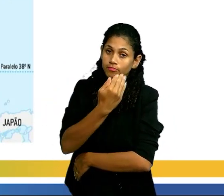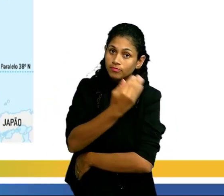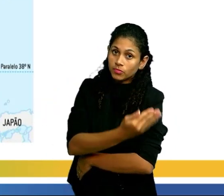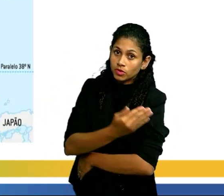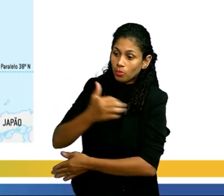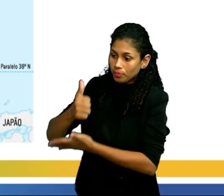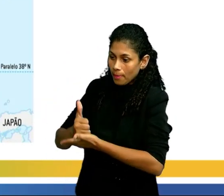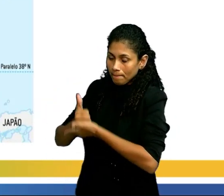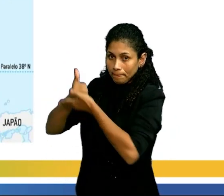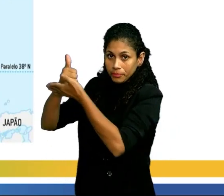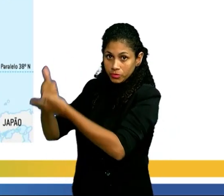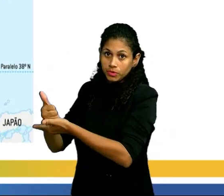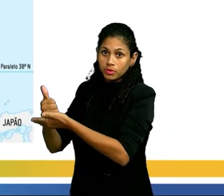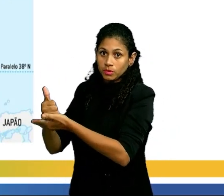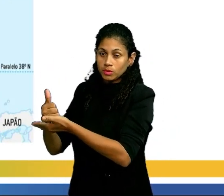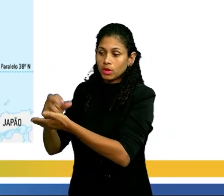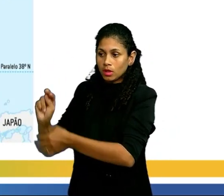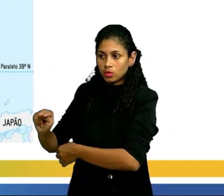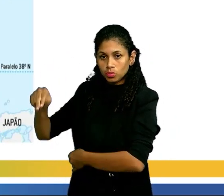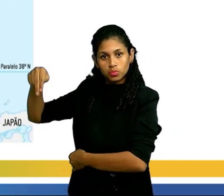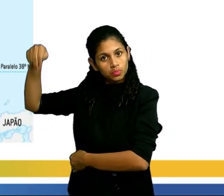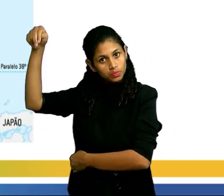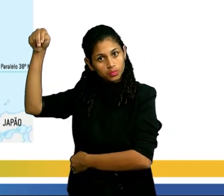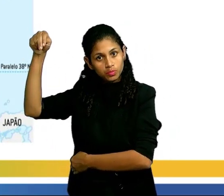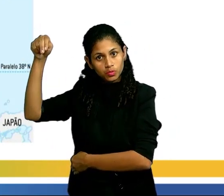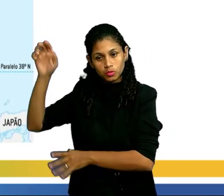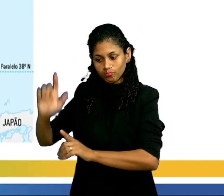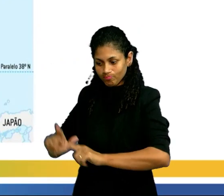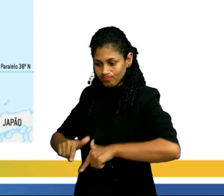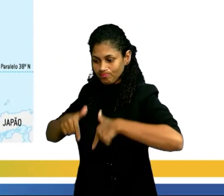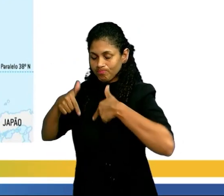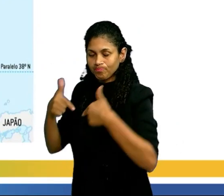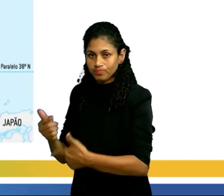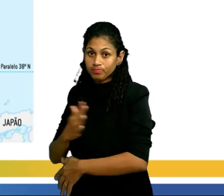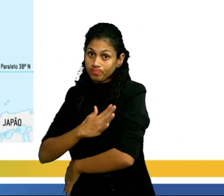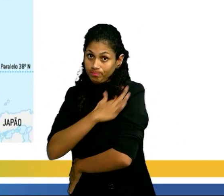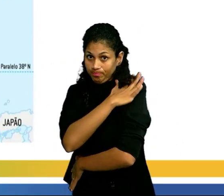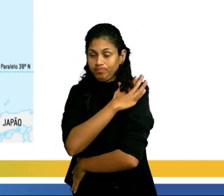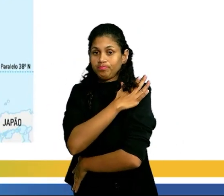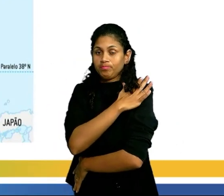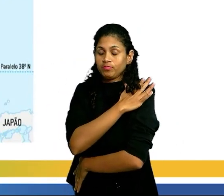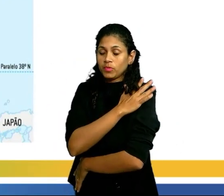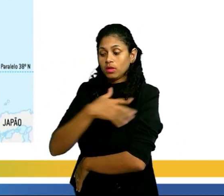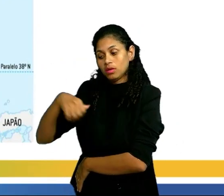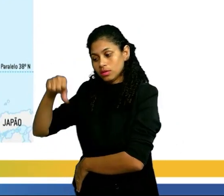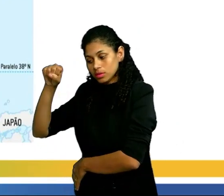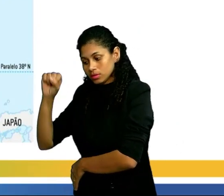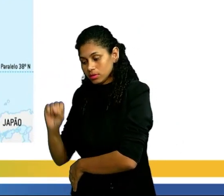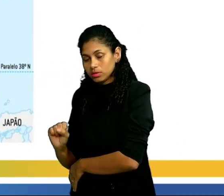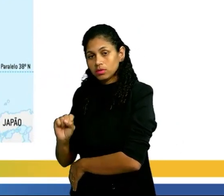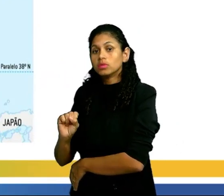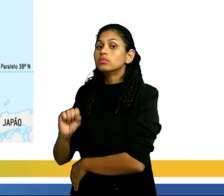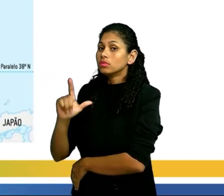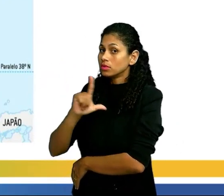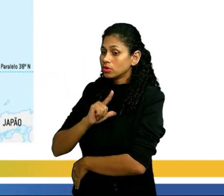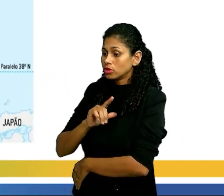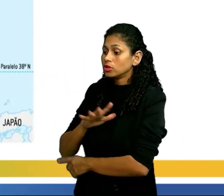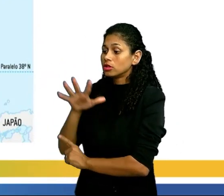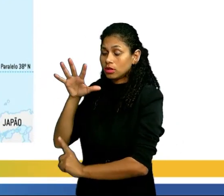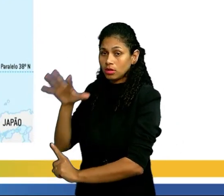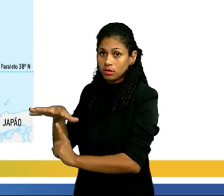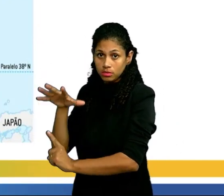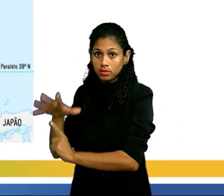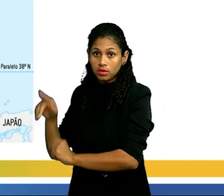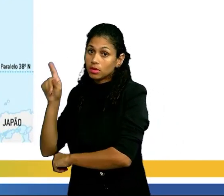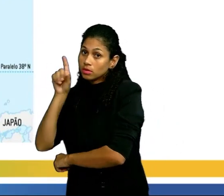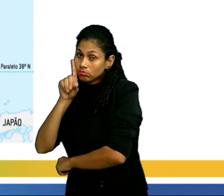Coreia do Norte nessa investida militar. Já a parte sul, tendo influência dos Estados Unidos, é lógico que vai